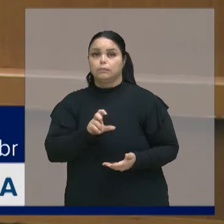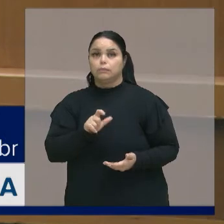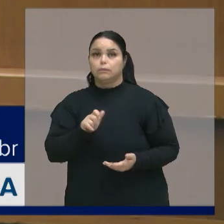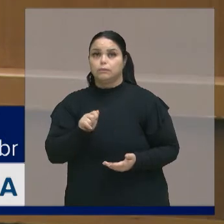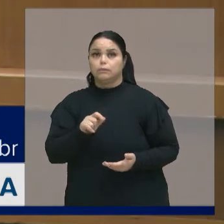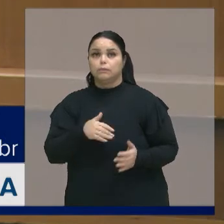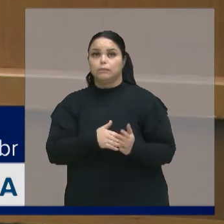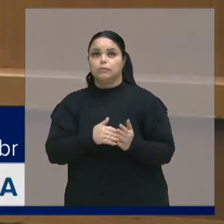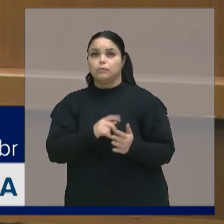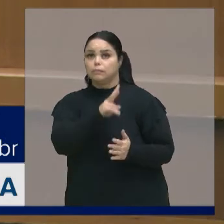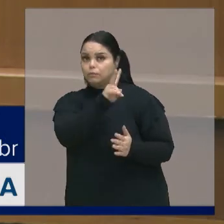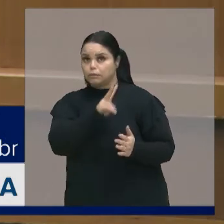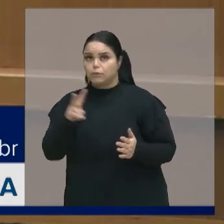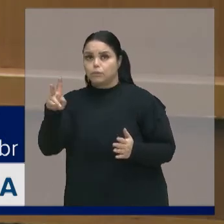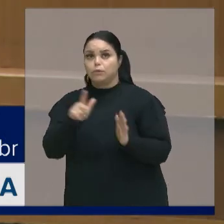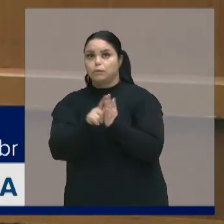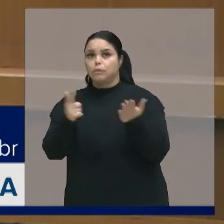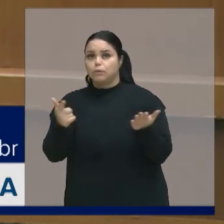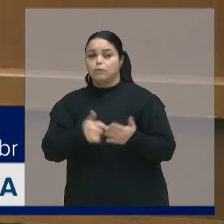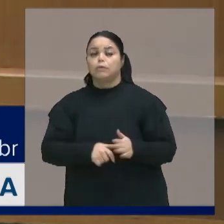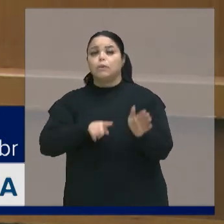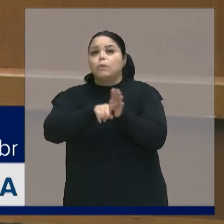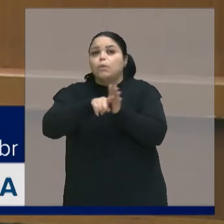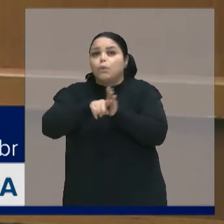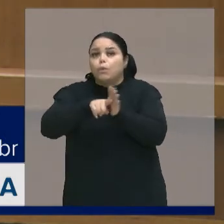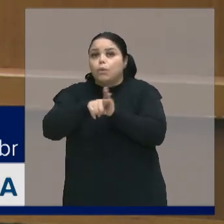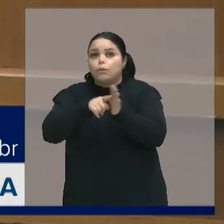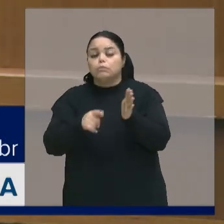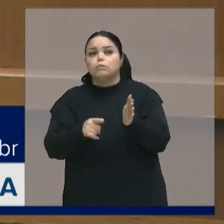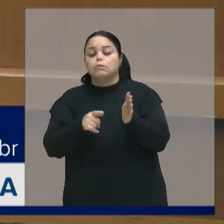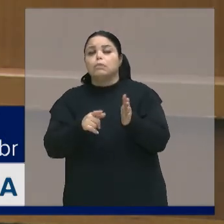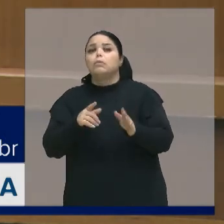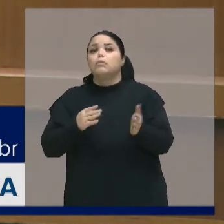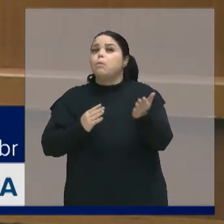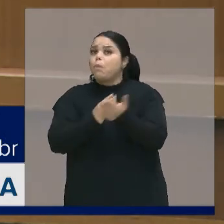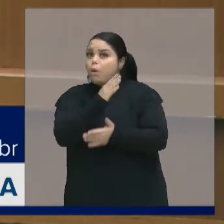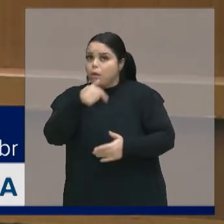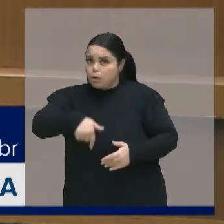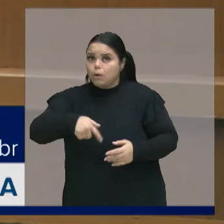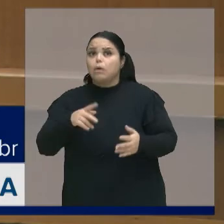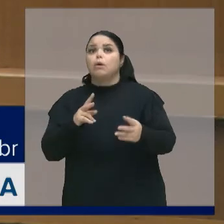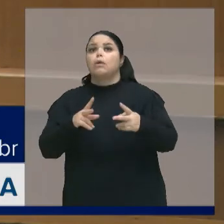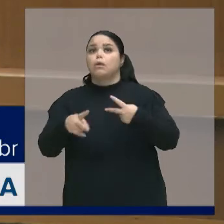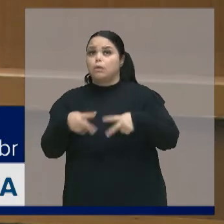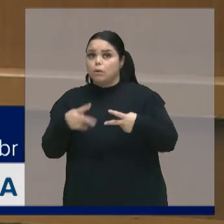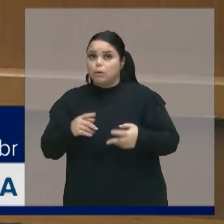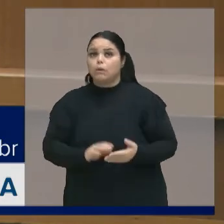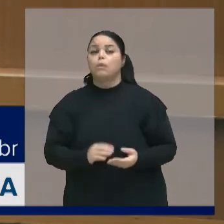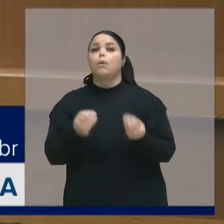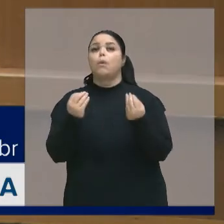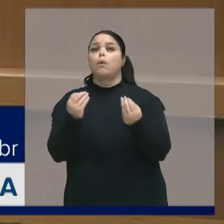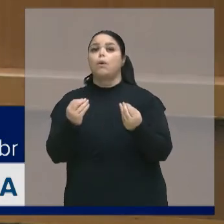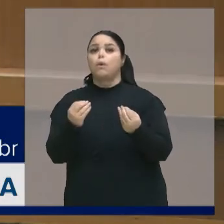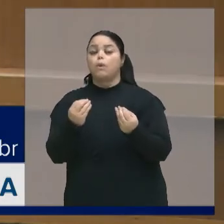teve uma pesquisa que ele foi aprovado aqui em São José dos Campos, como